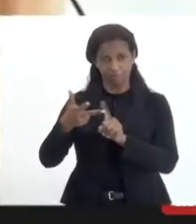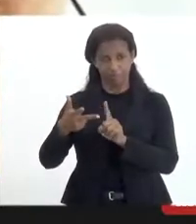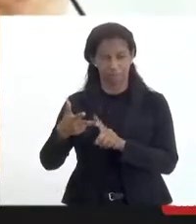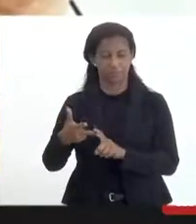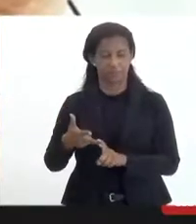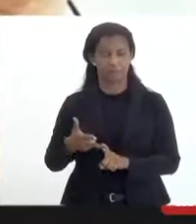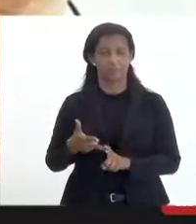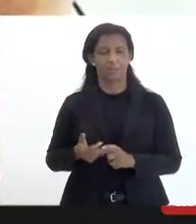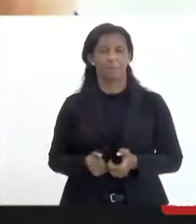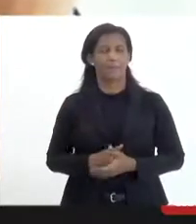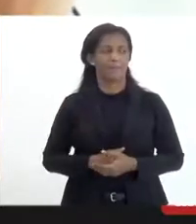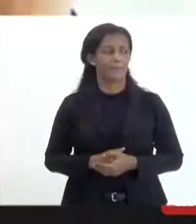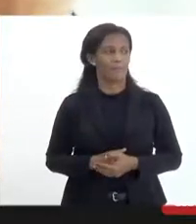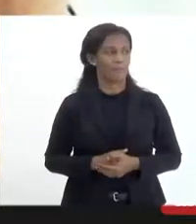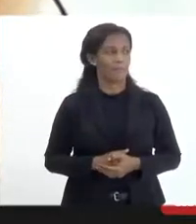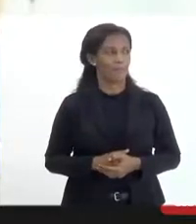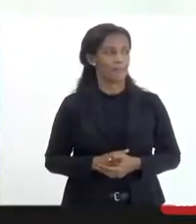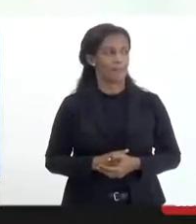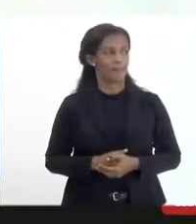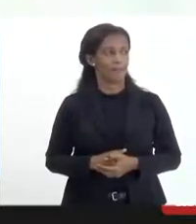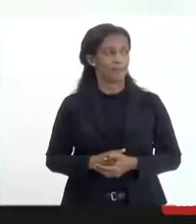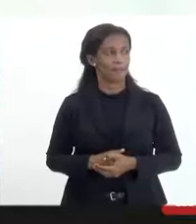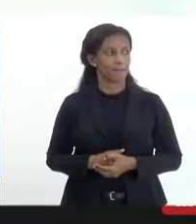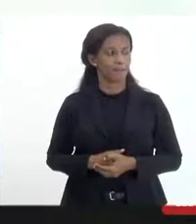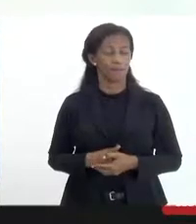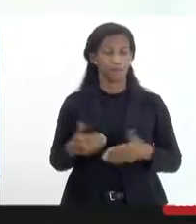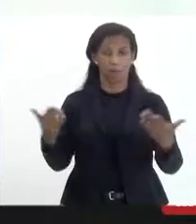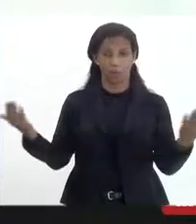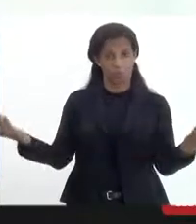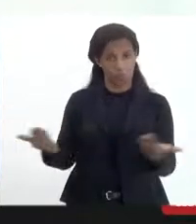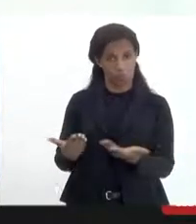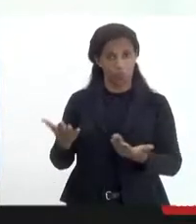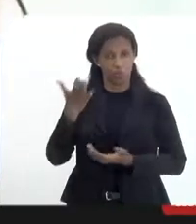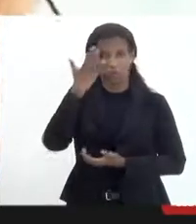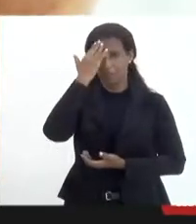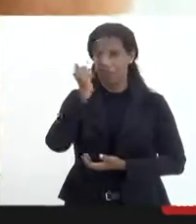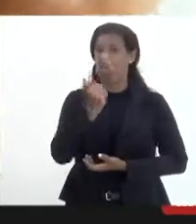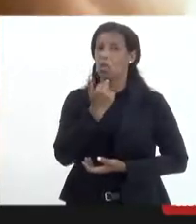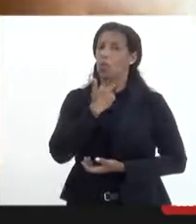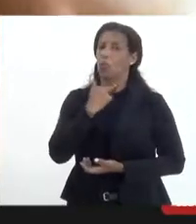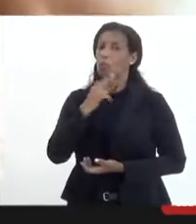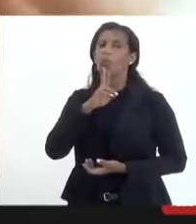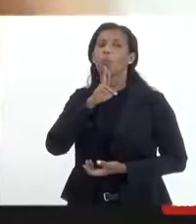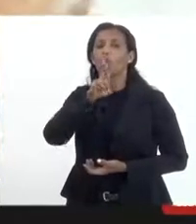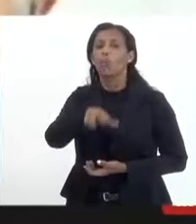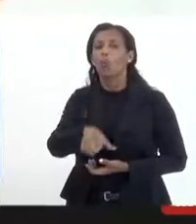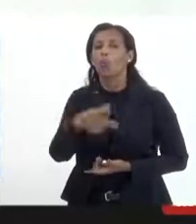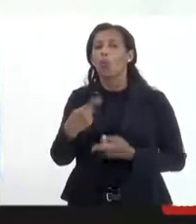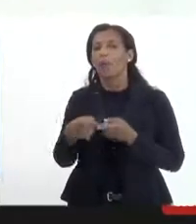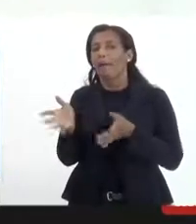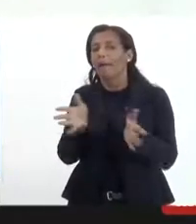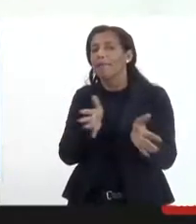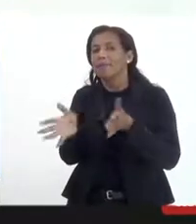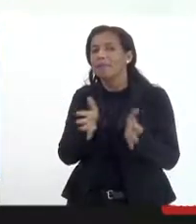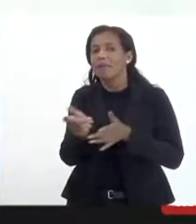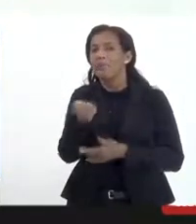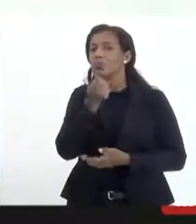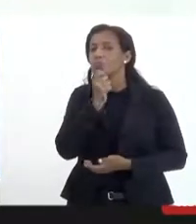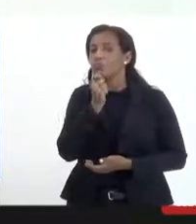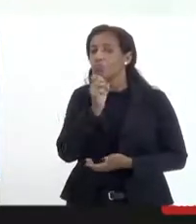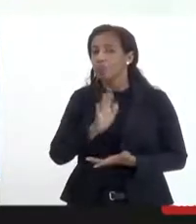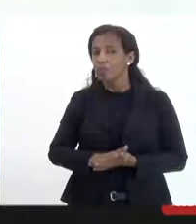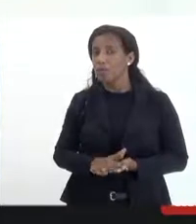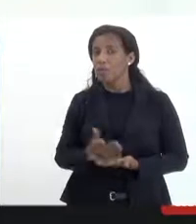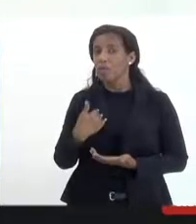poderia responder hoje, porque não teve acesso,